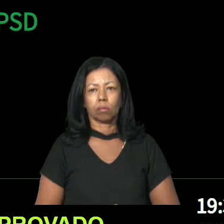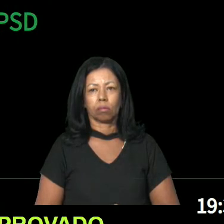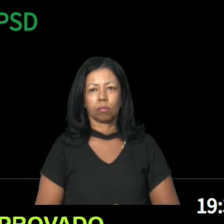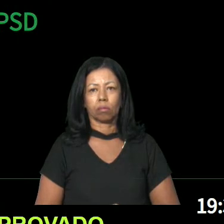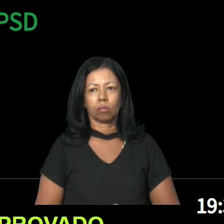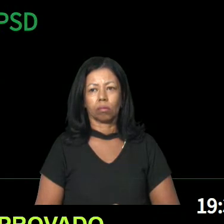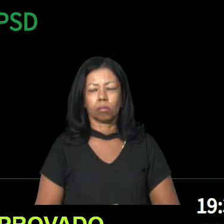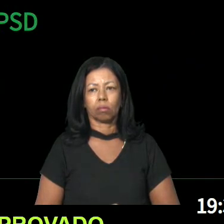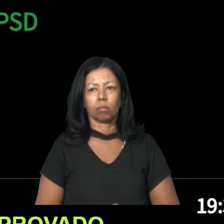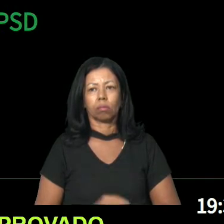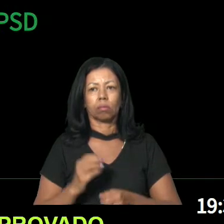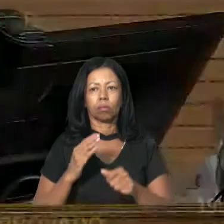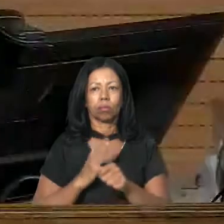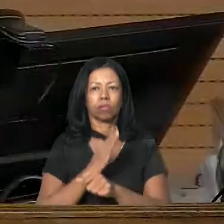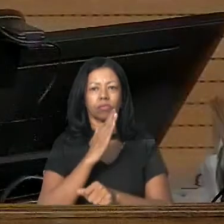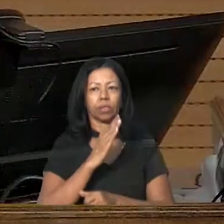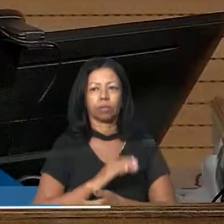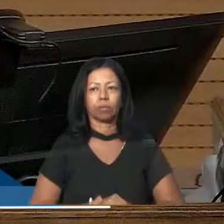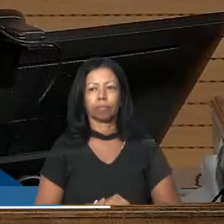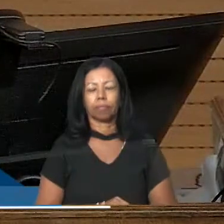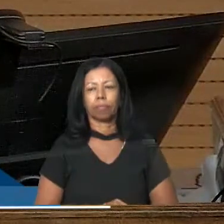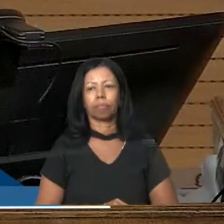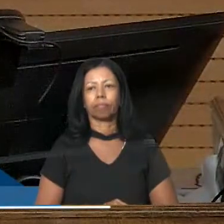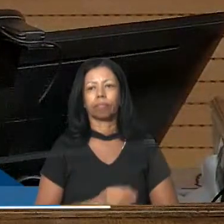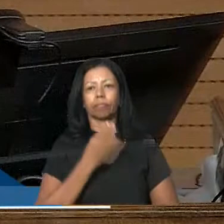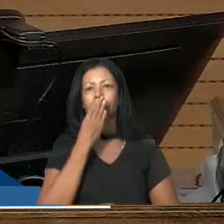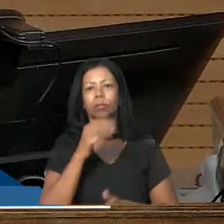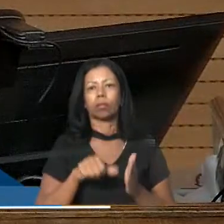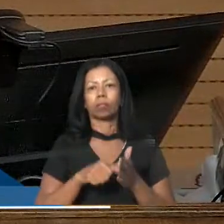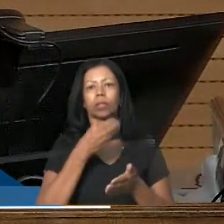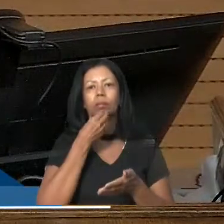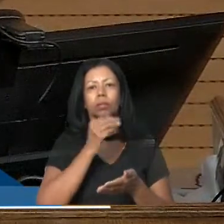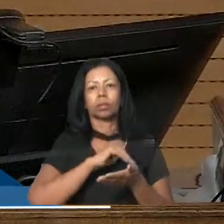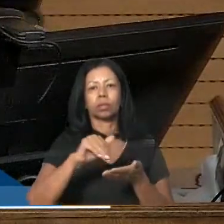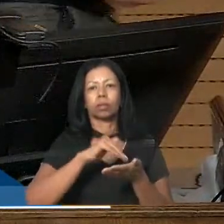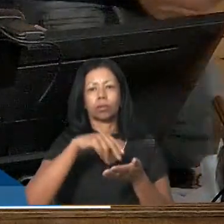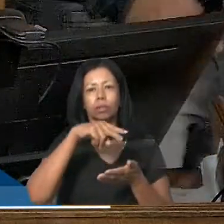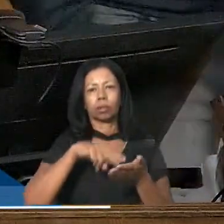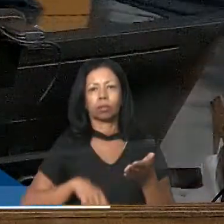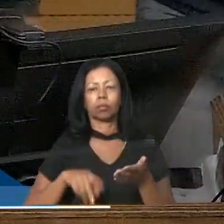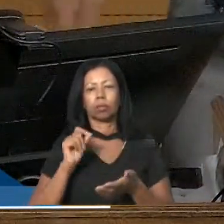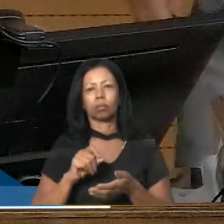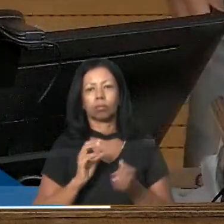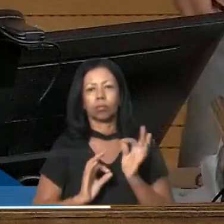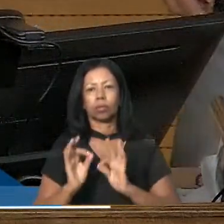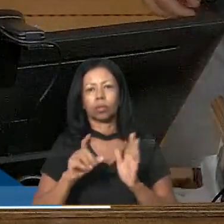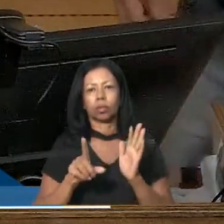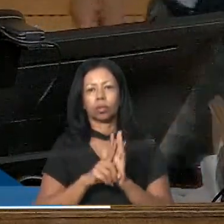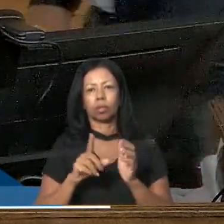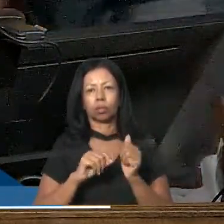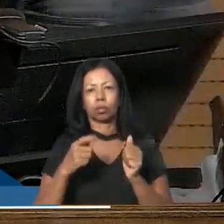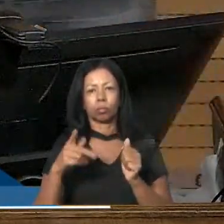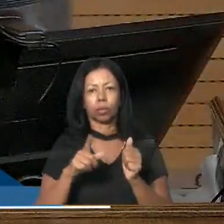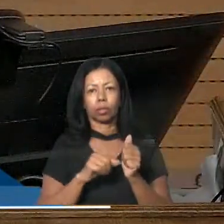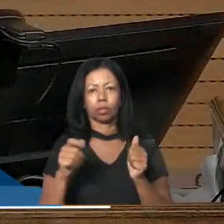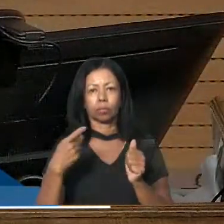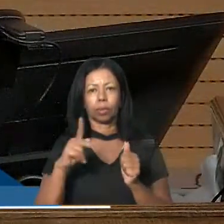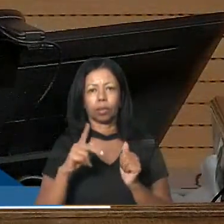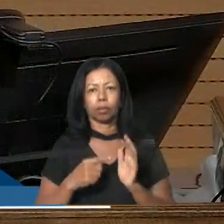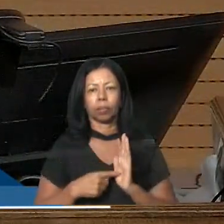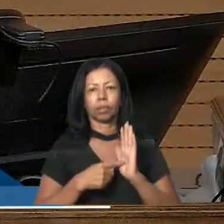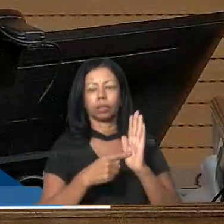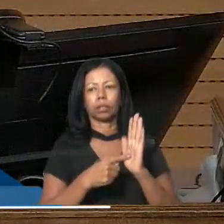Está, portanto, aprovado. Solicito ao senhor primeiro secretário que proceda à leitura do projeto de lei, artigo por artigo,